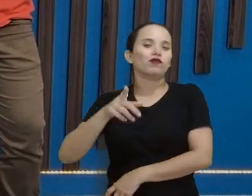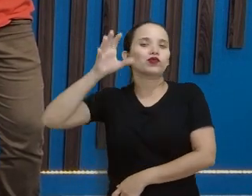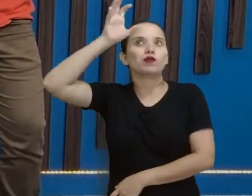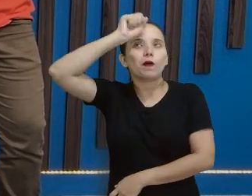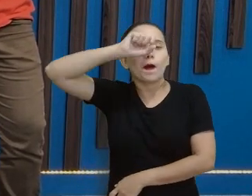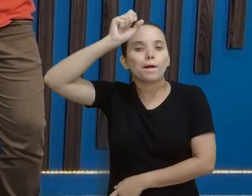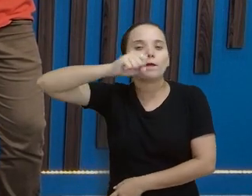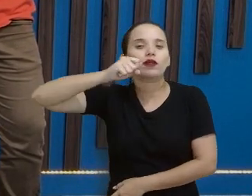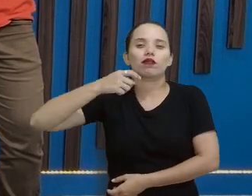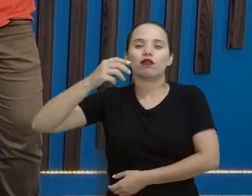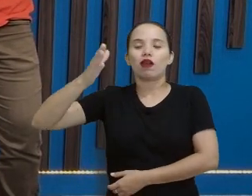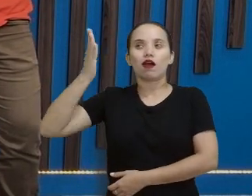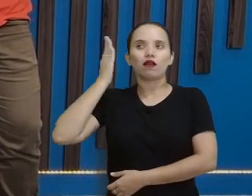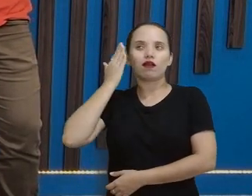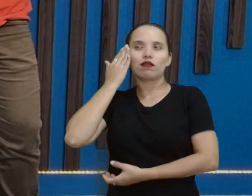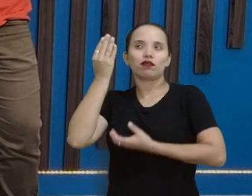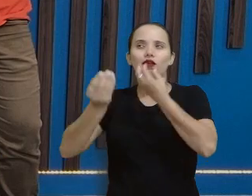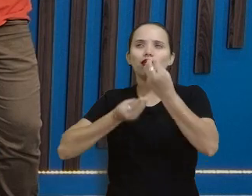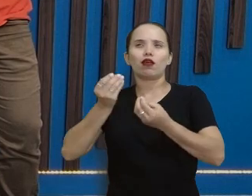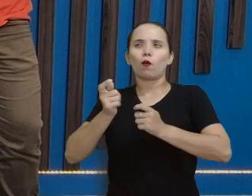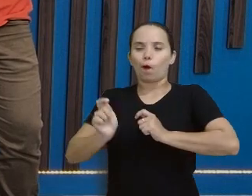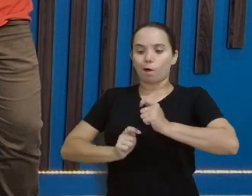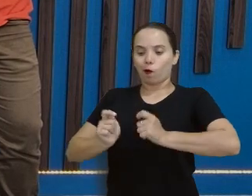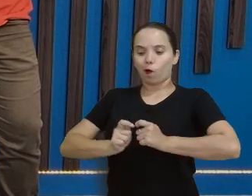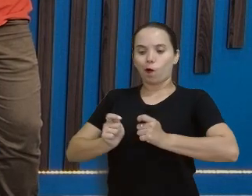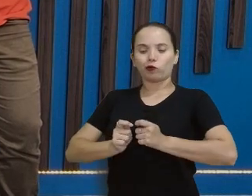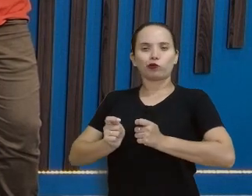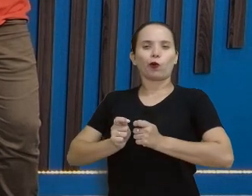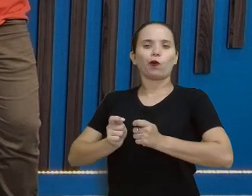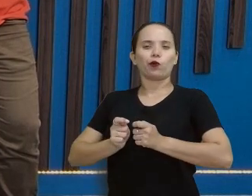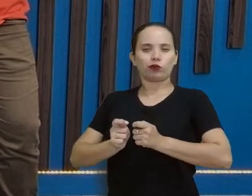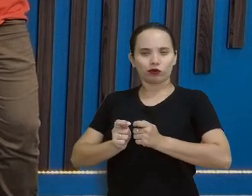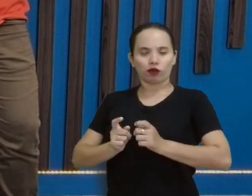diferentes emoções que os acontecimentos